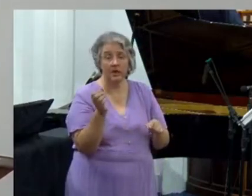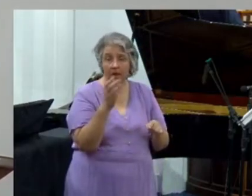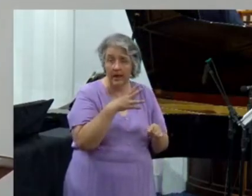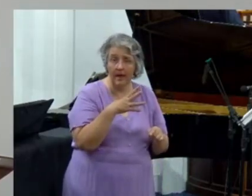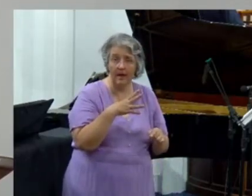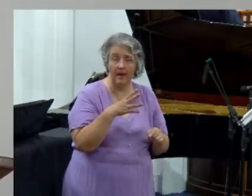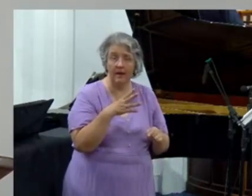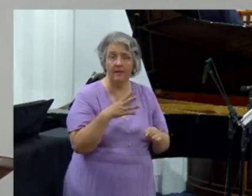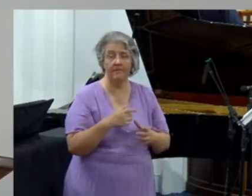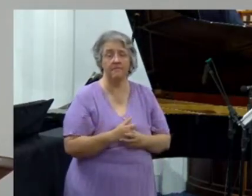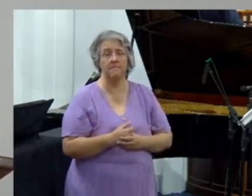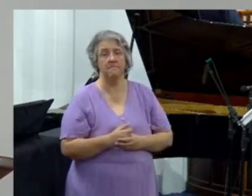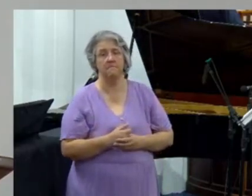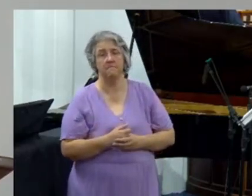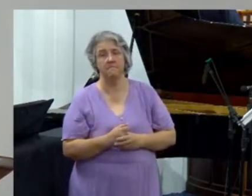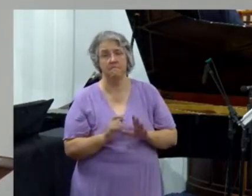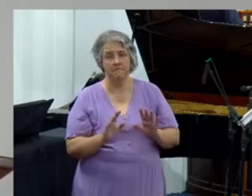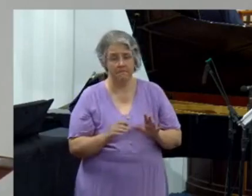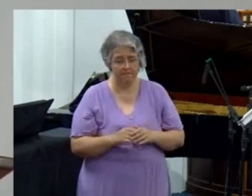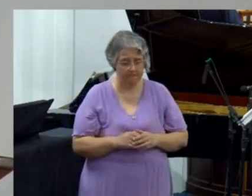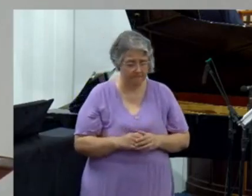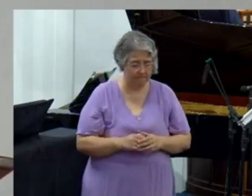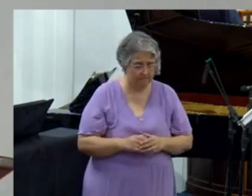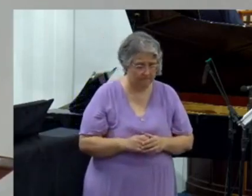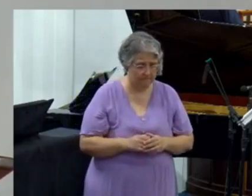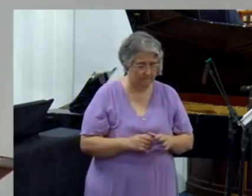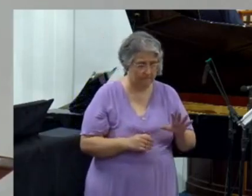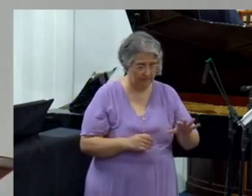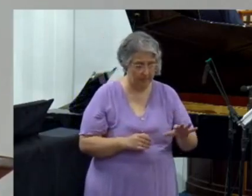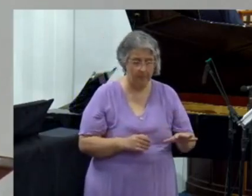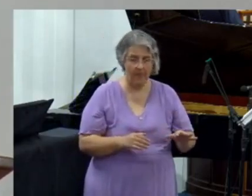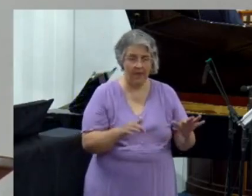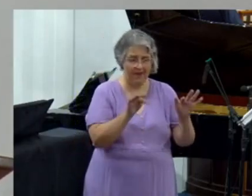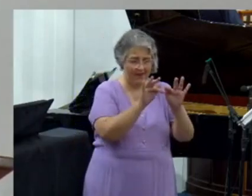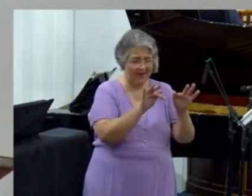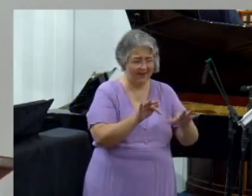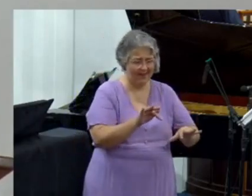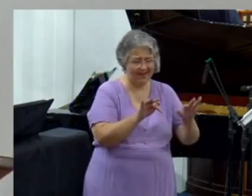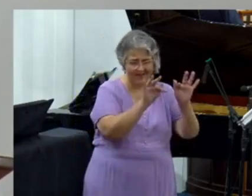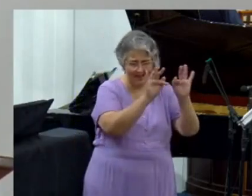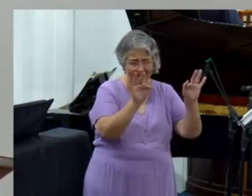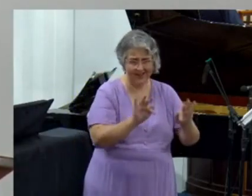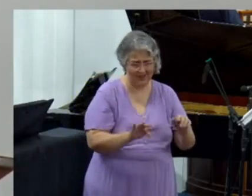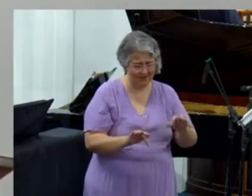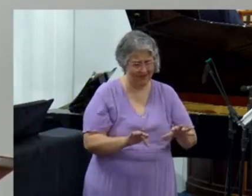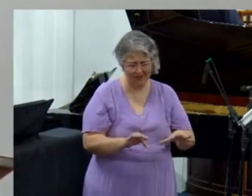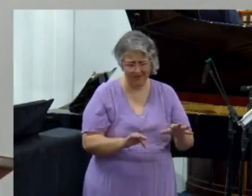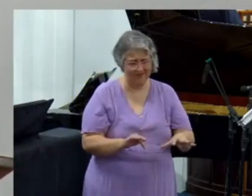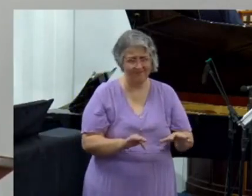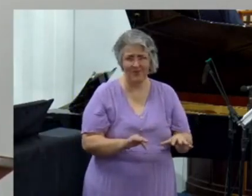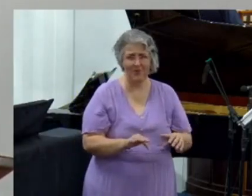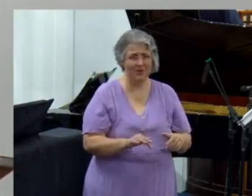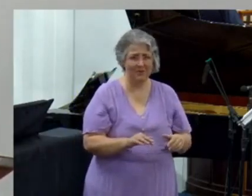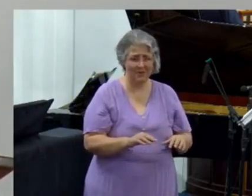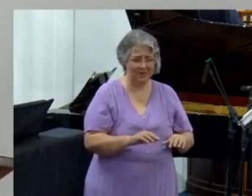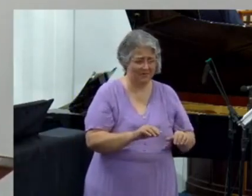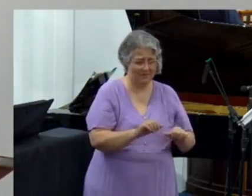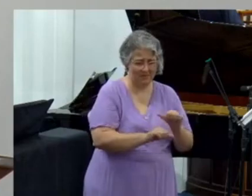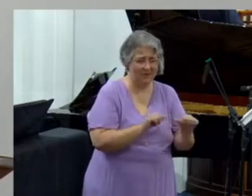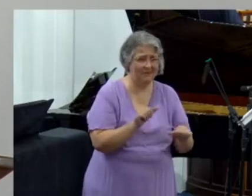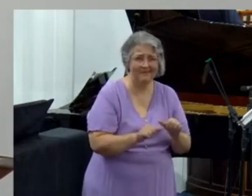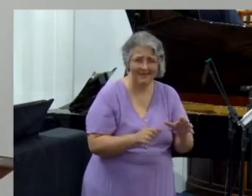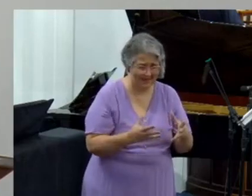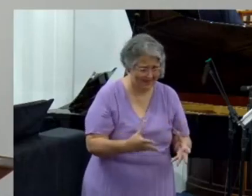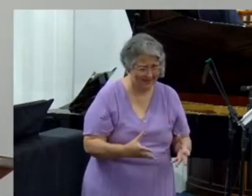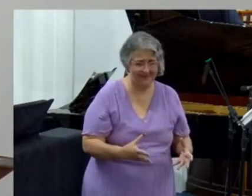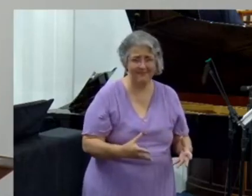Senhor de suas vidas. Mas ele encontrou esse espaço completamente comprometido, a tal ponto de no